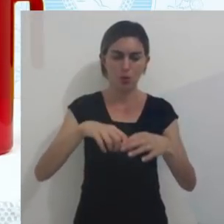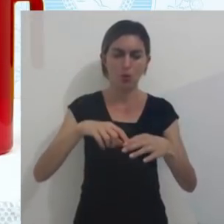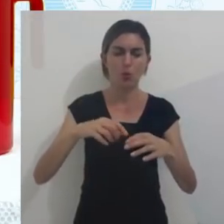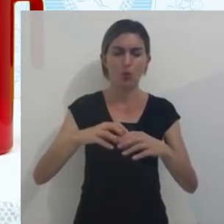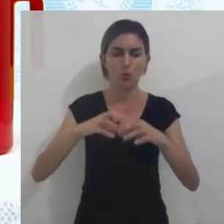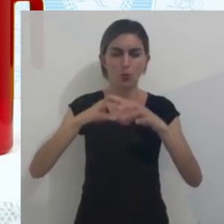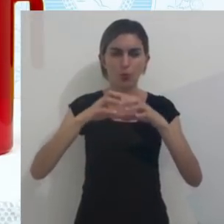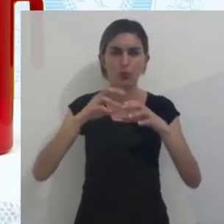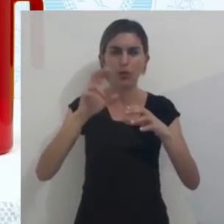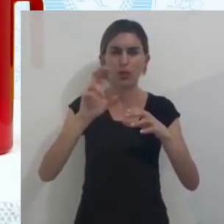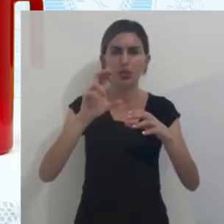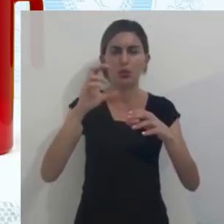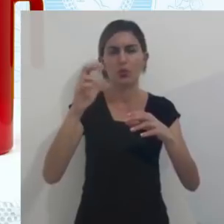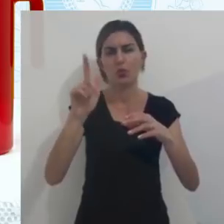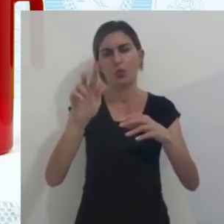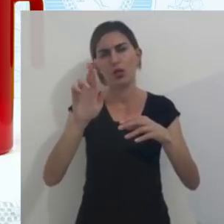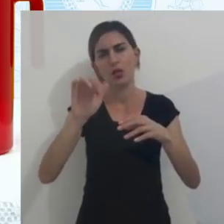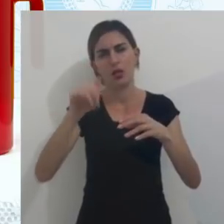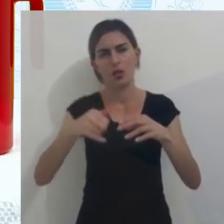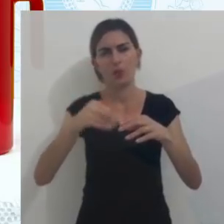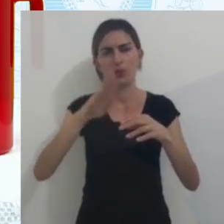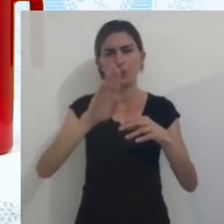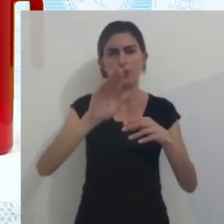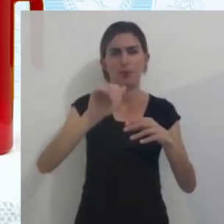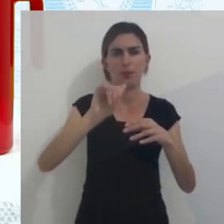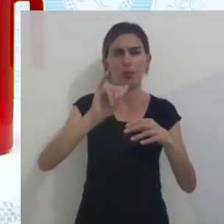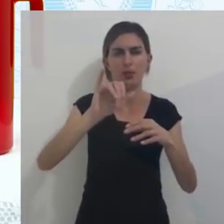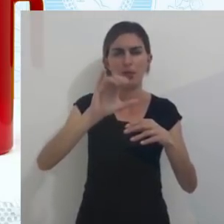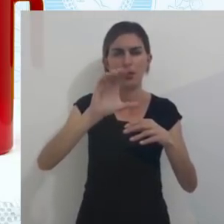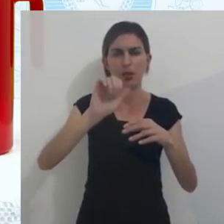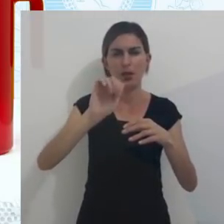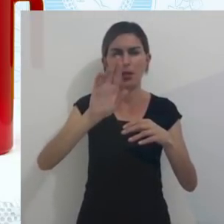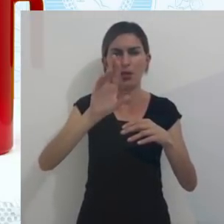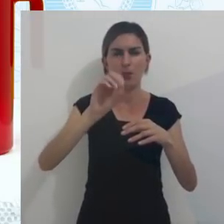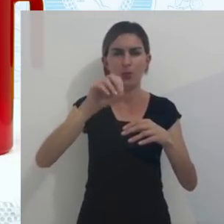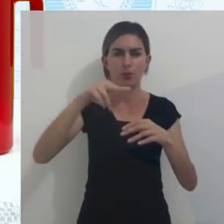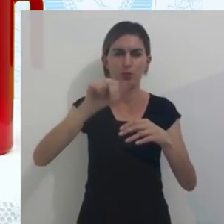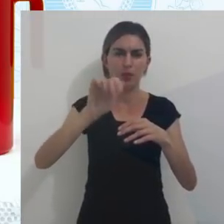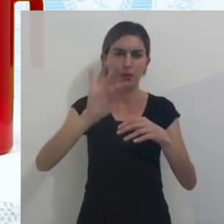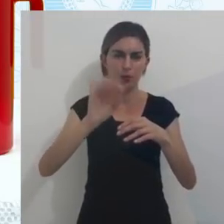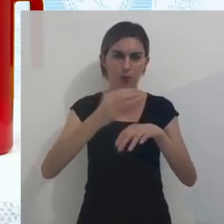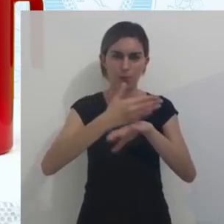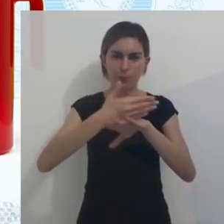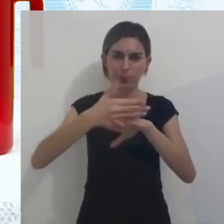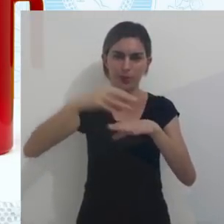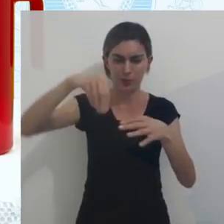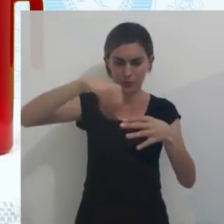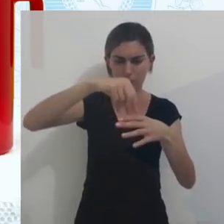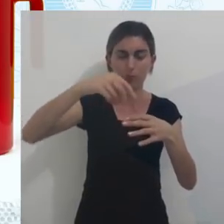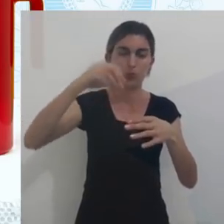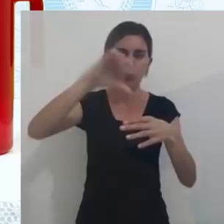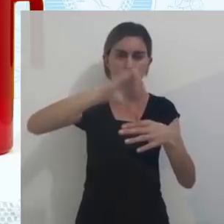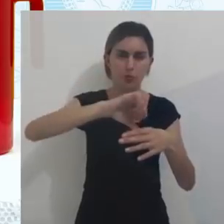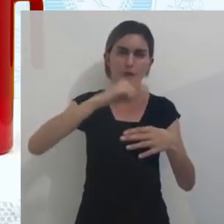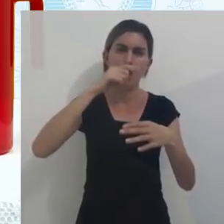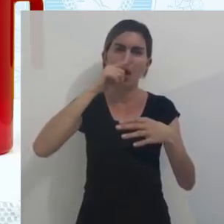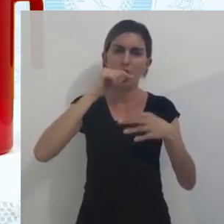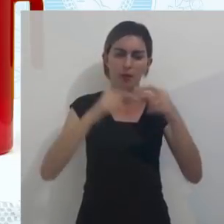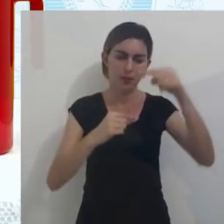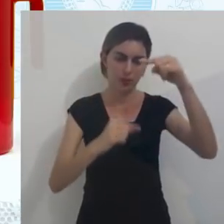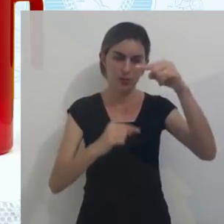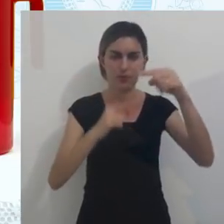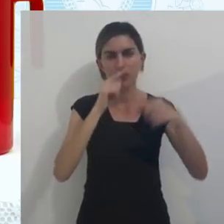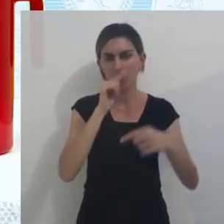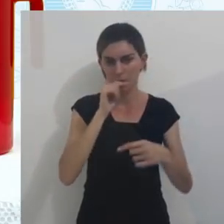com 5 gramas de bicarbonato de sódio. E coloquei nessa garrafinha aqui de água, que a gente compra